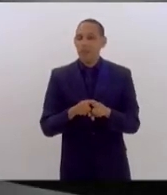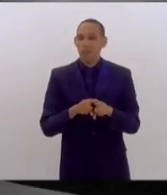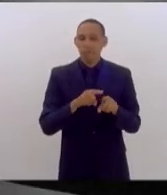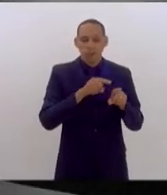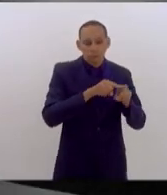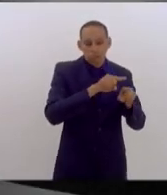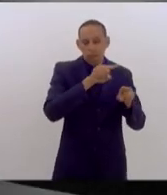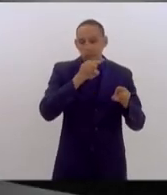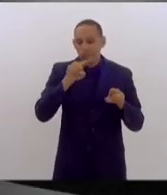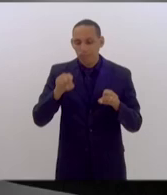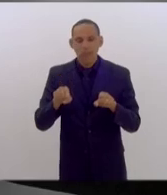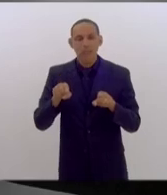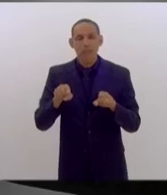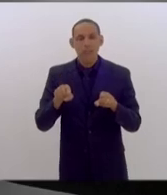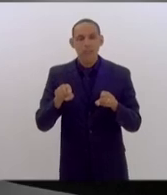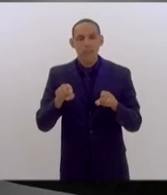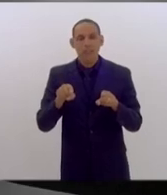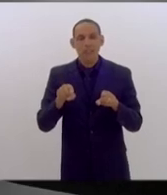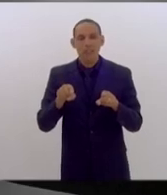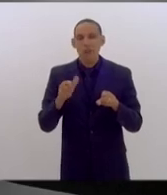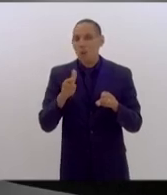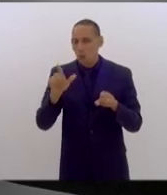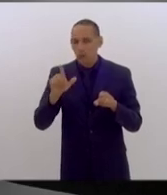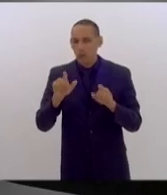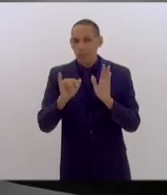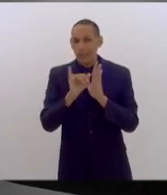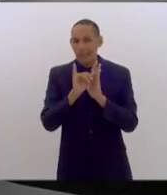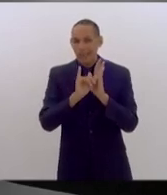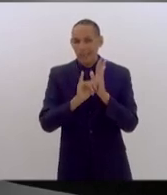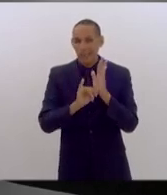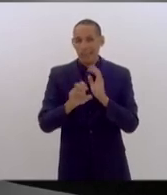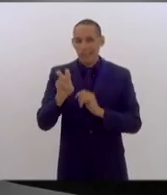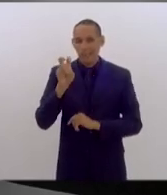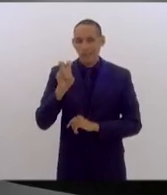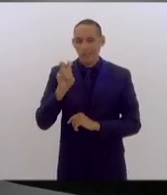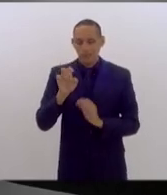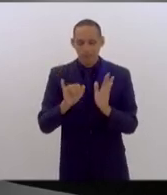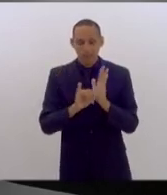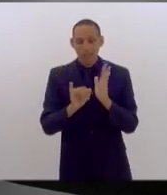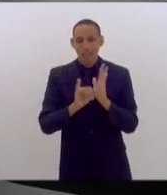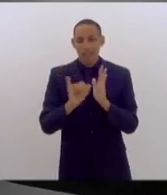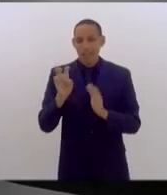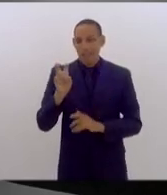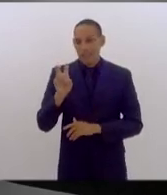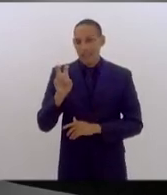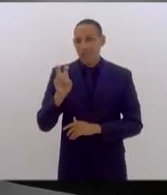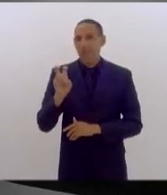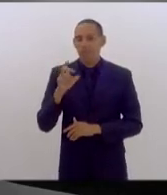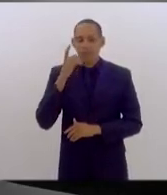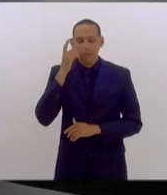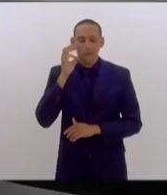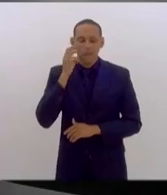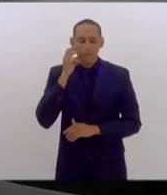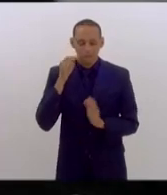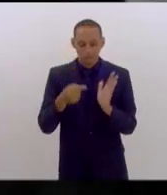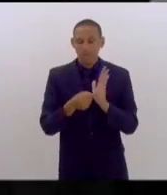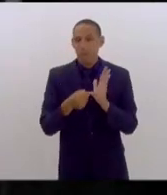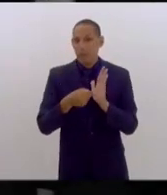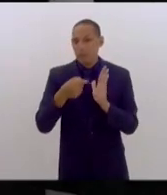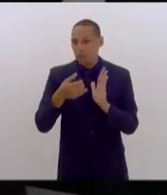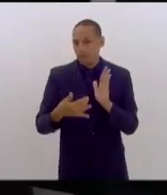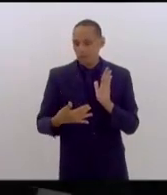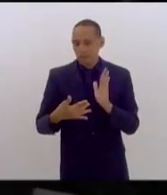salto para o item 5 e no item 5 Deputado waldeck